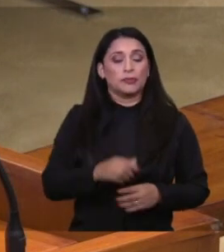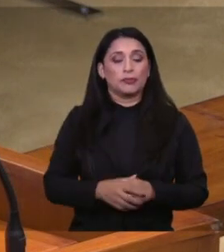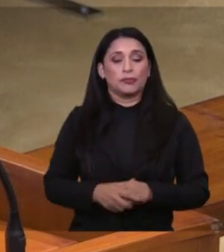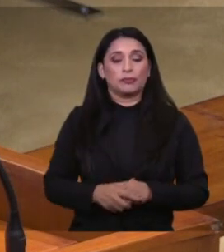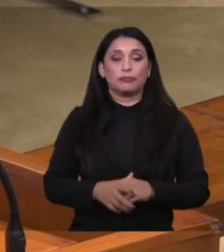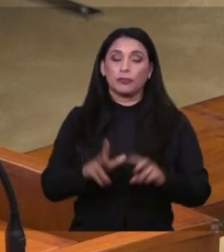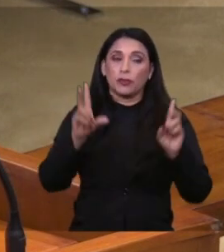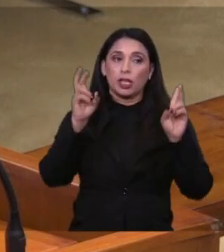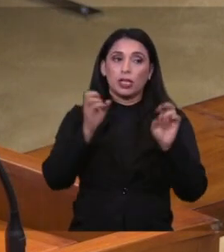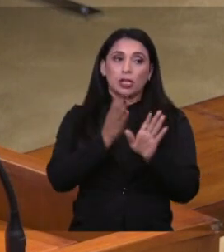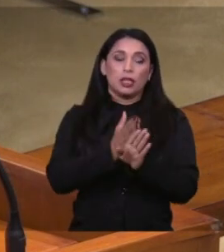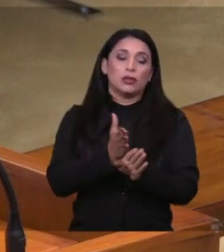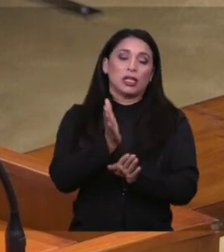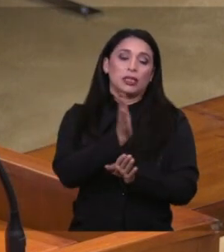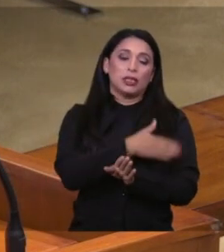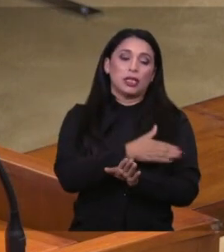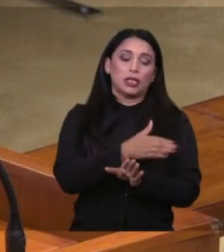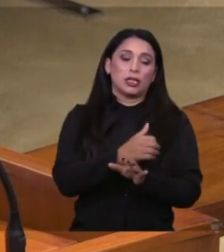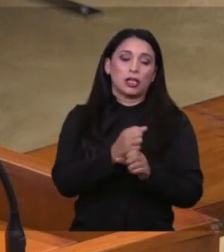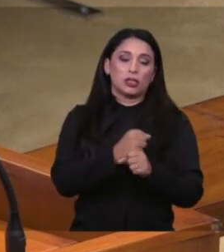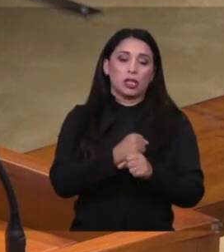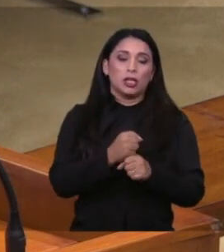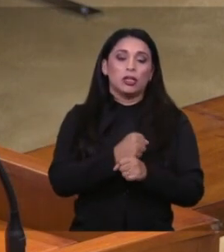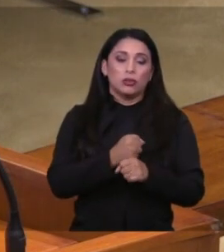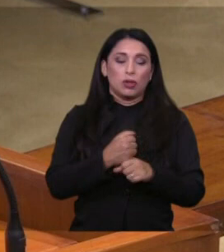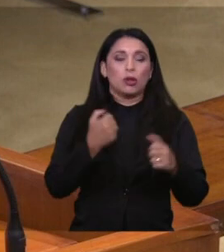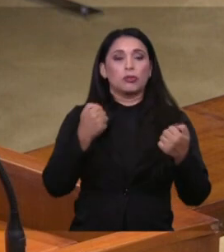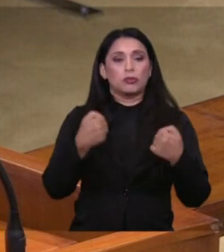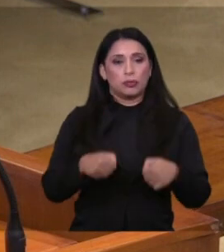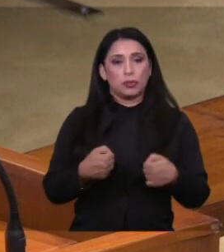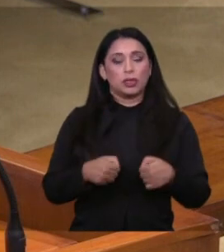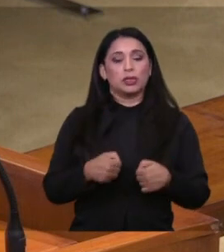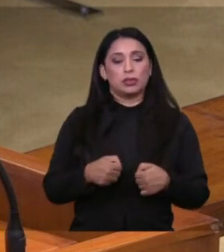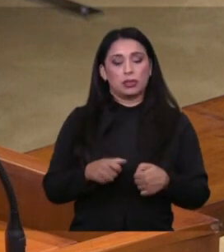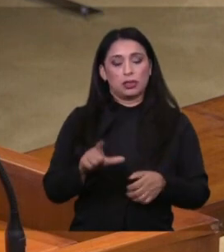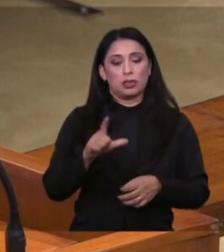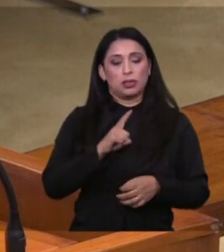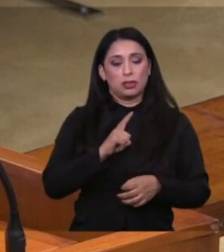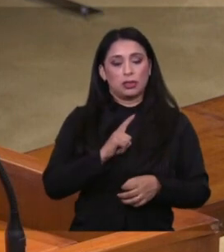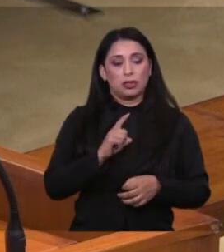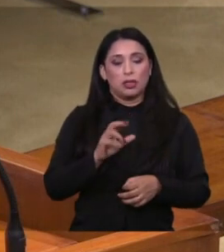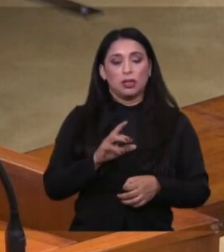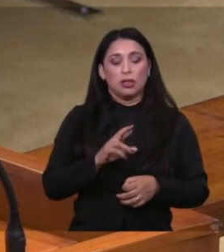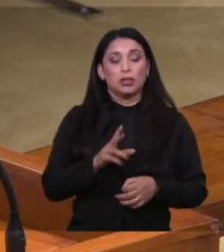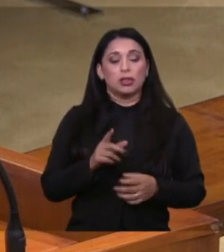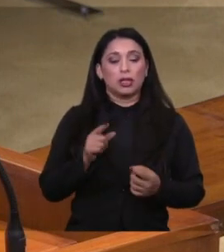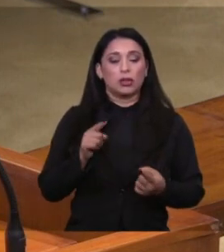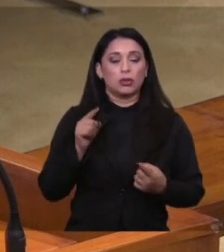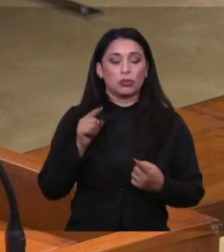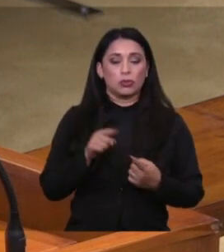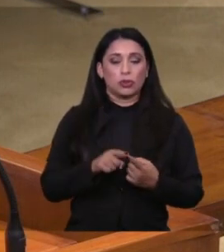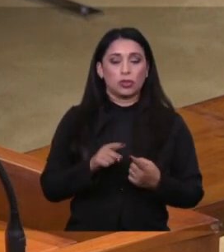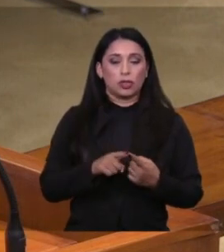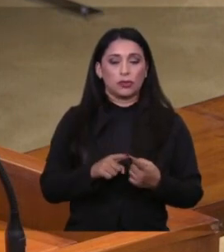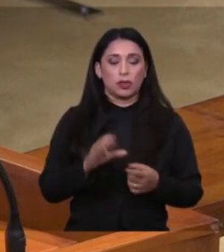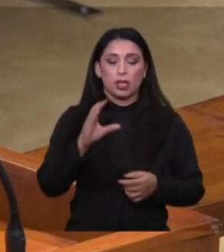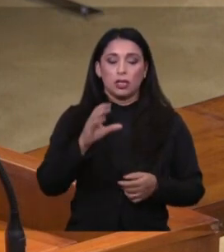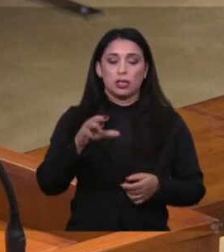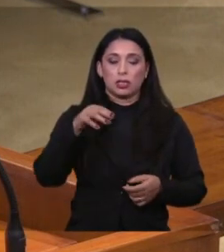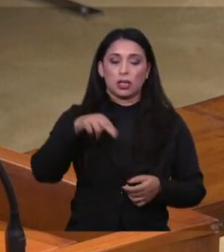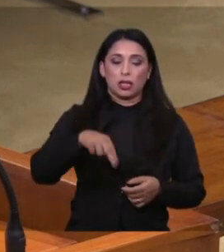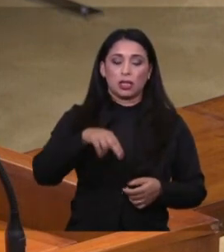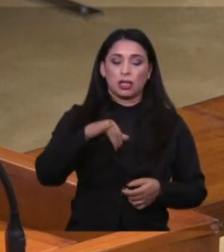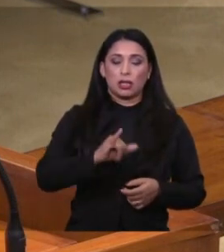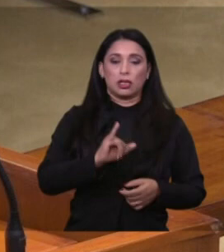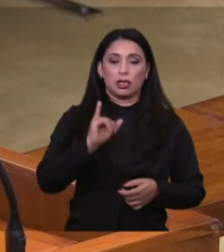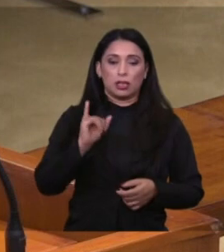a anterioridade anual deveria ser prestigiada. E não é por outro motivo que a Confederação Nacional da Indústria está aqui